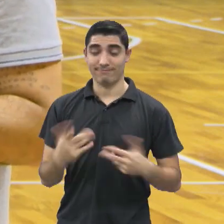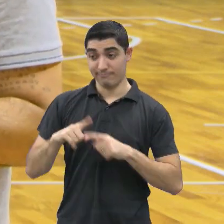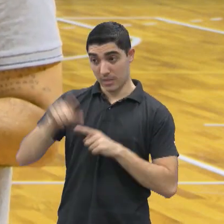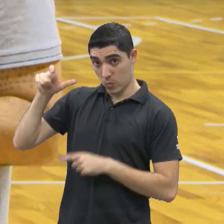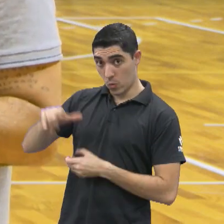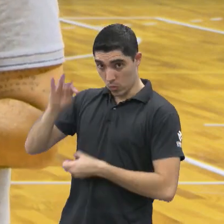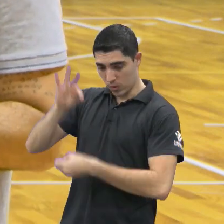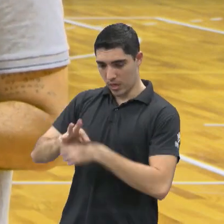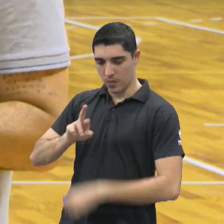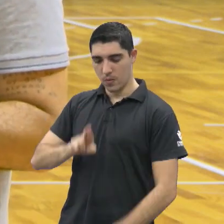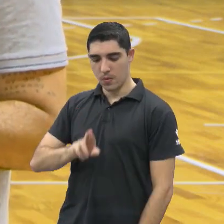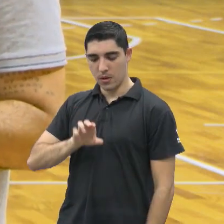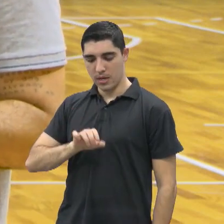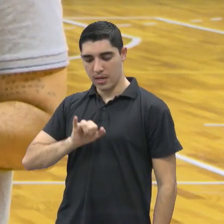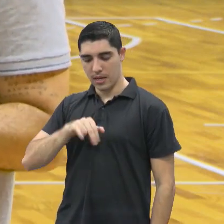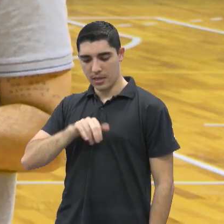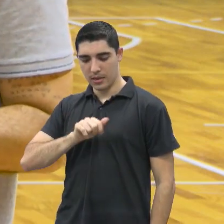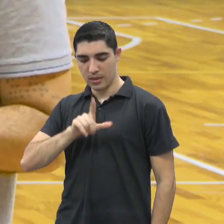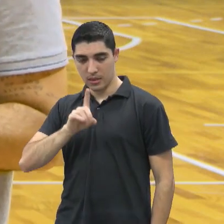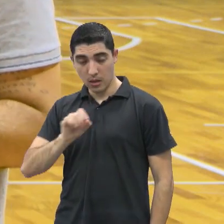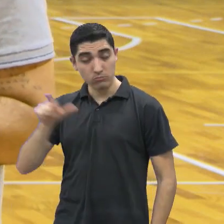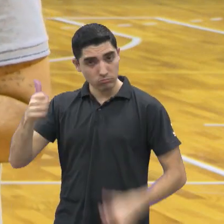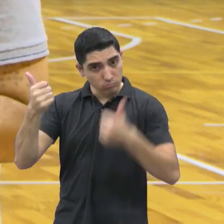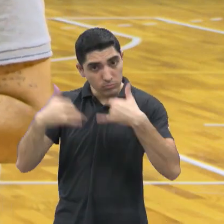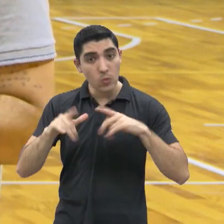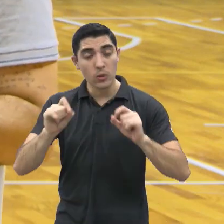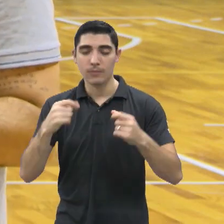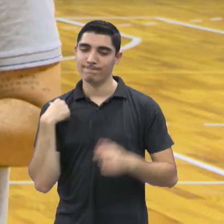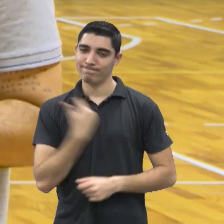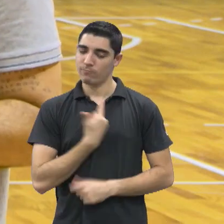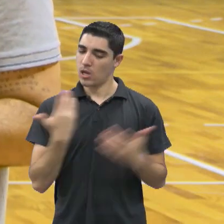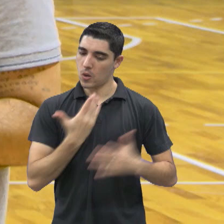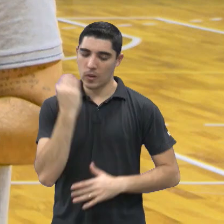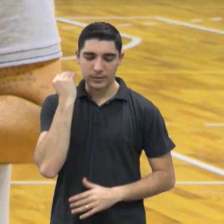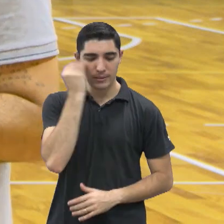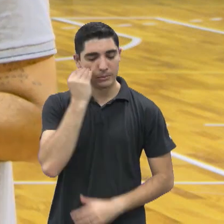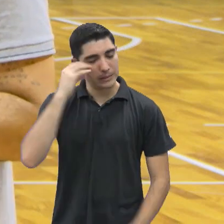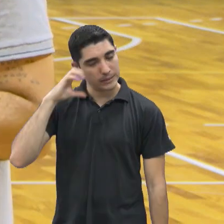Reinaldo Bacilieri, o momento agora é de tirar um aprendizado desses